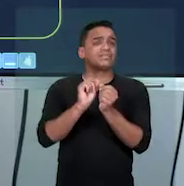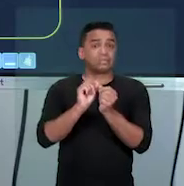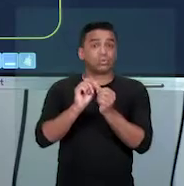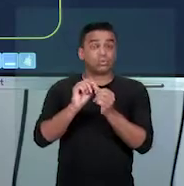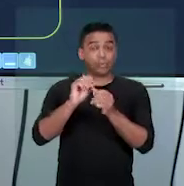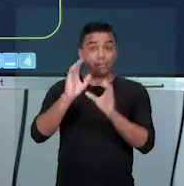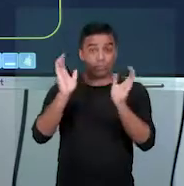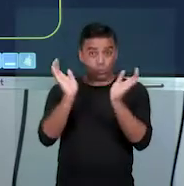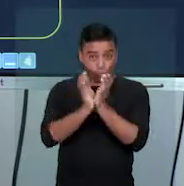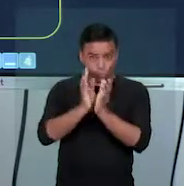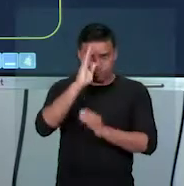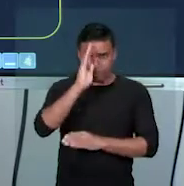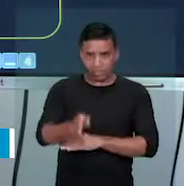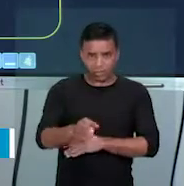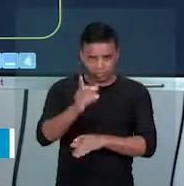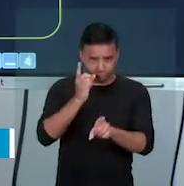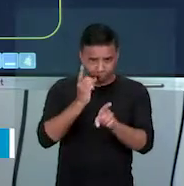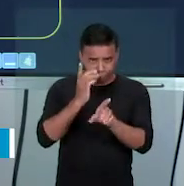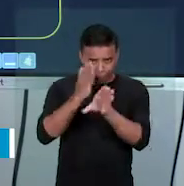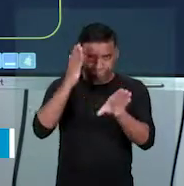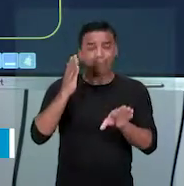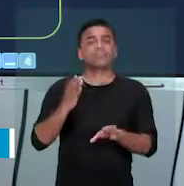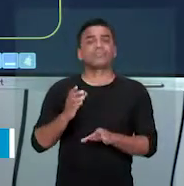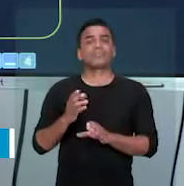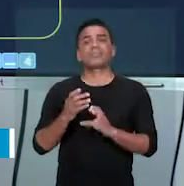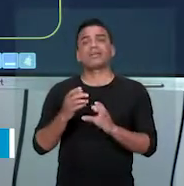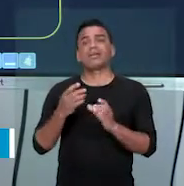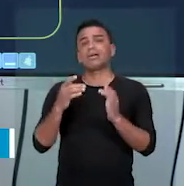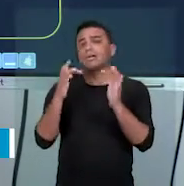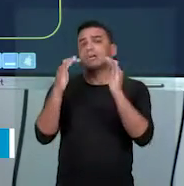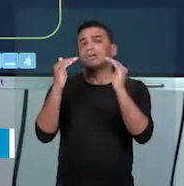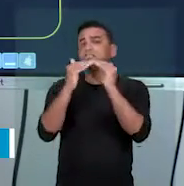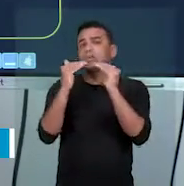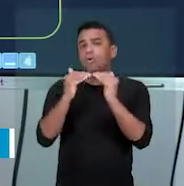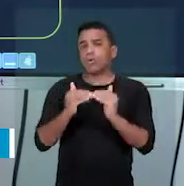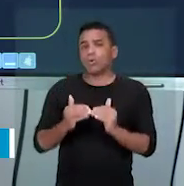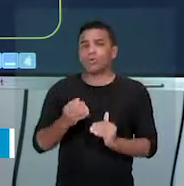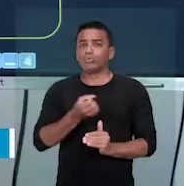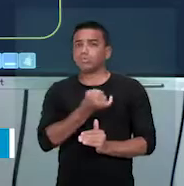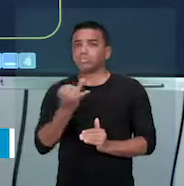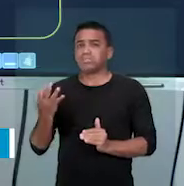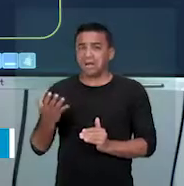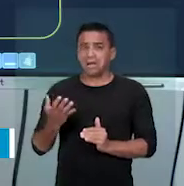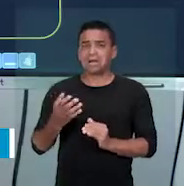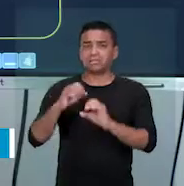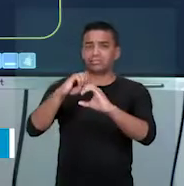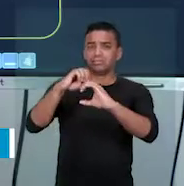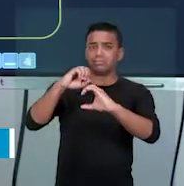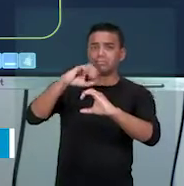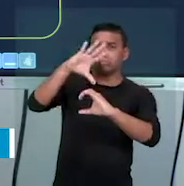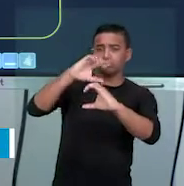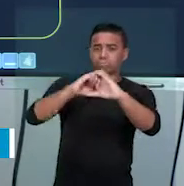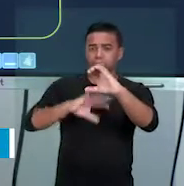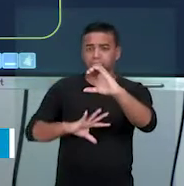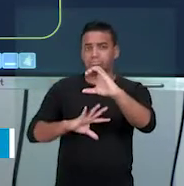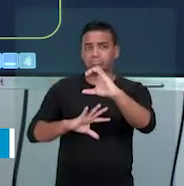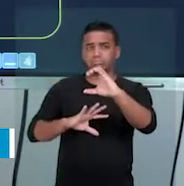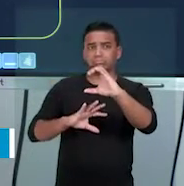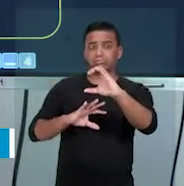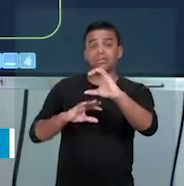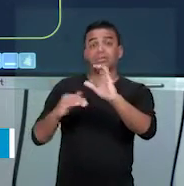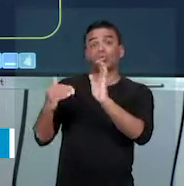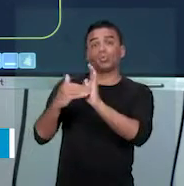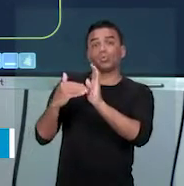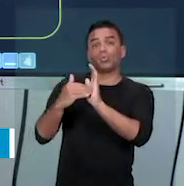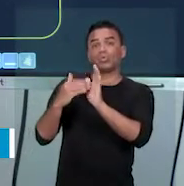cadeia principal, coloquei, de acordo com os números, as minhas ramificações e, por